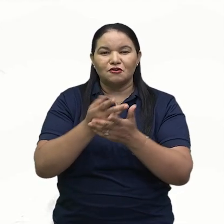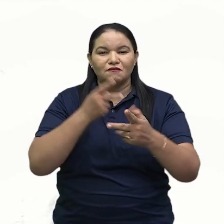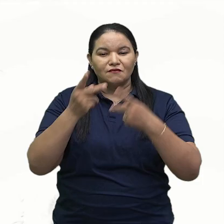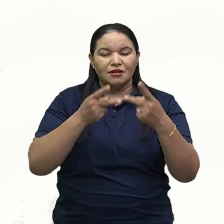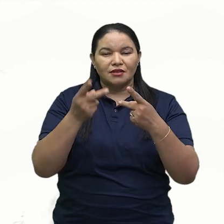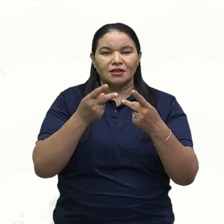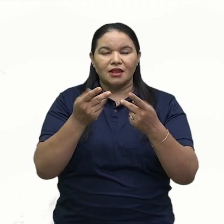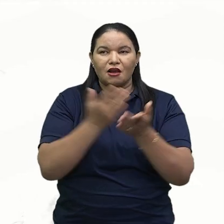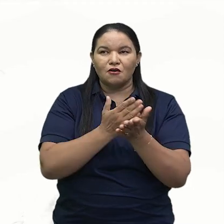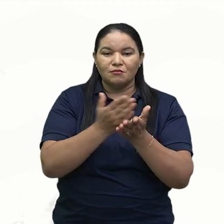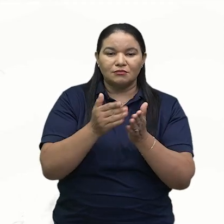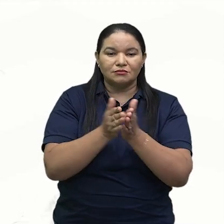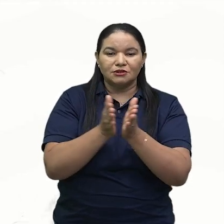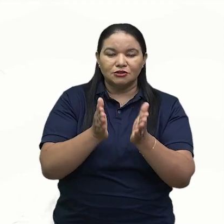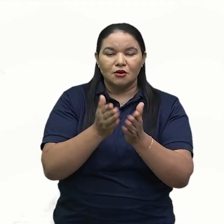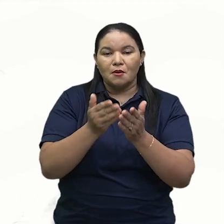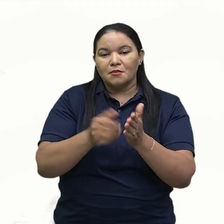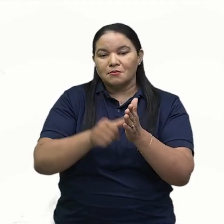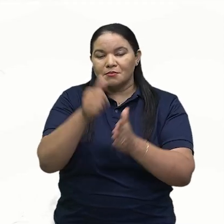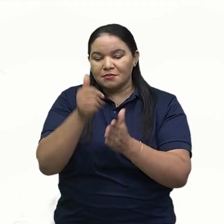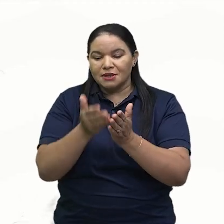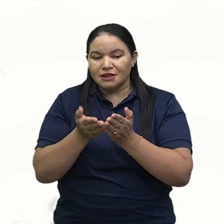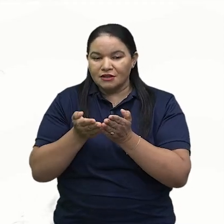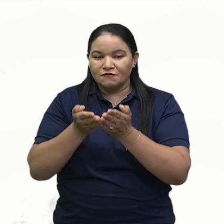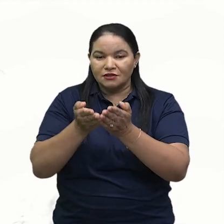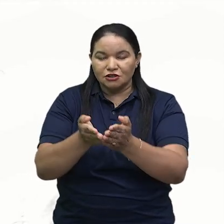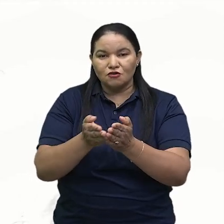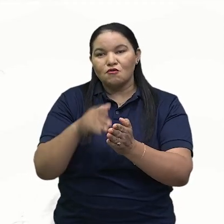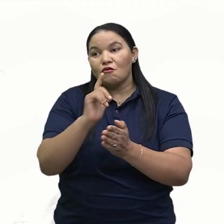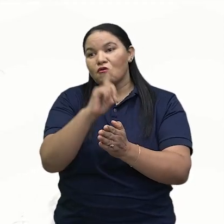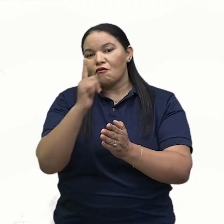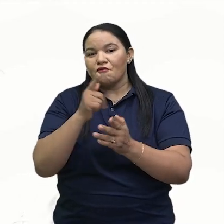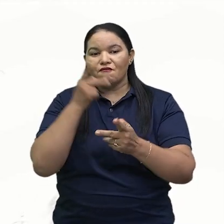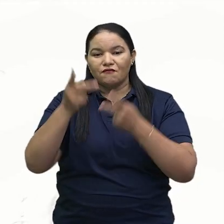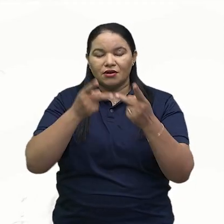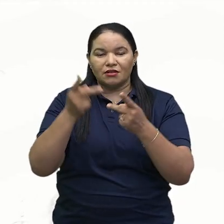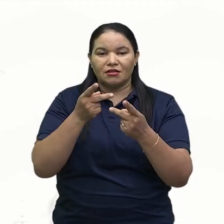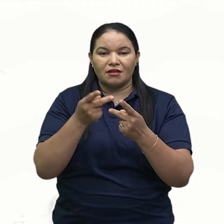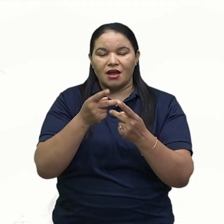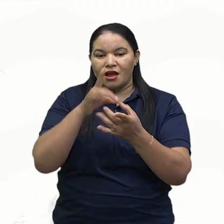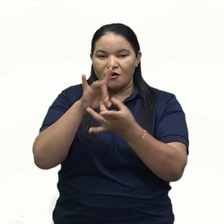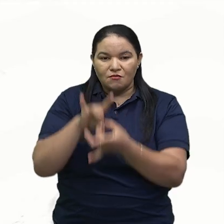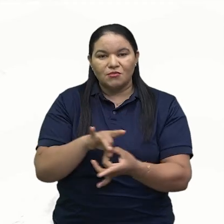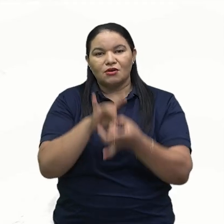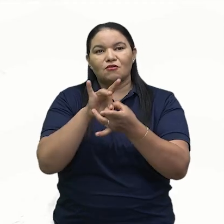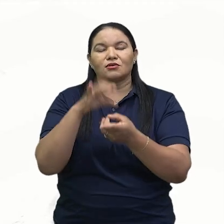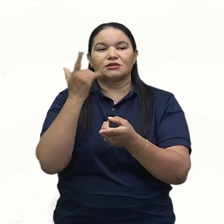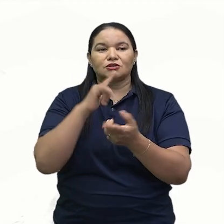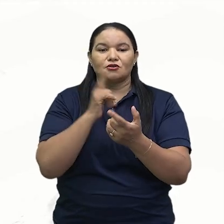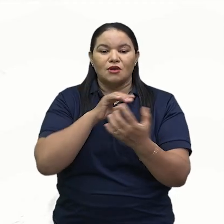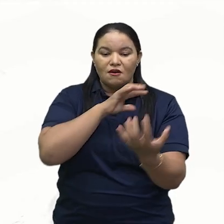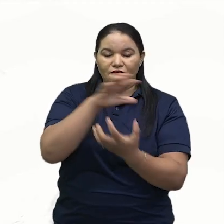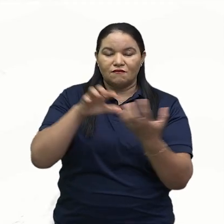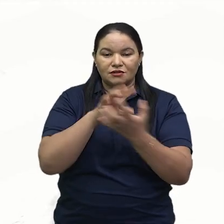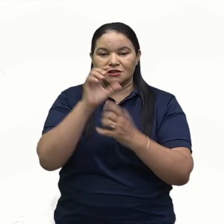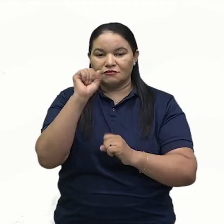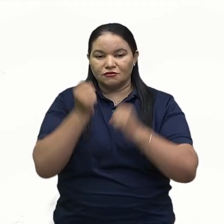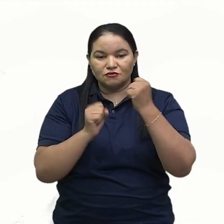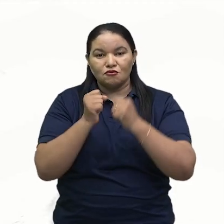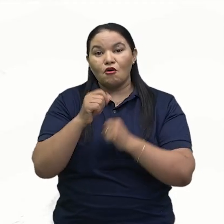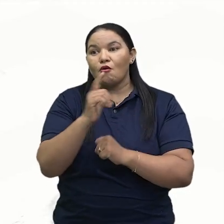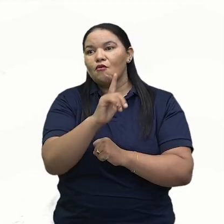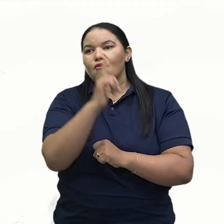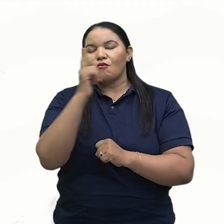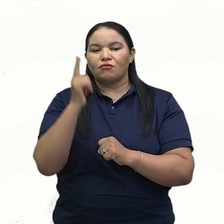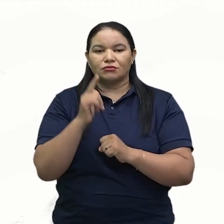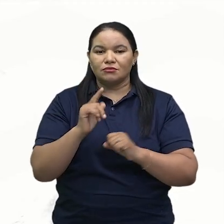expansão marítimo-comercial, nas grandes navegações. Outros vão dizer, não, a globalização surgiu a partir das revoluções industriais. Outros